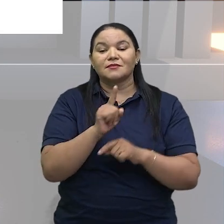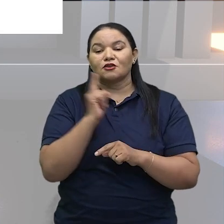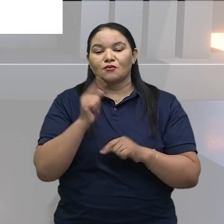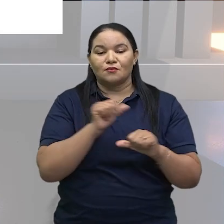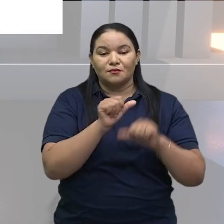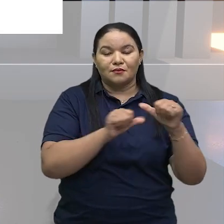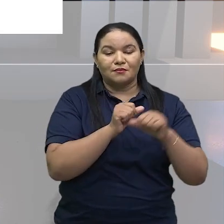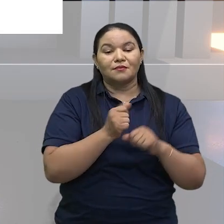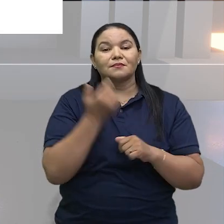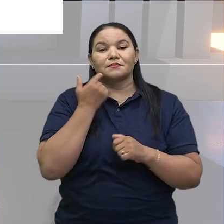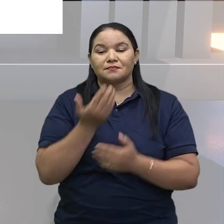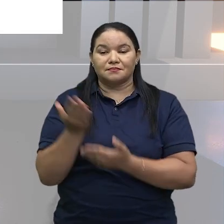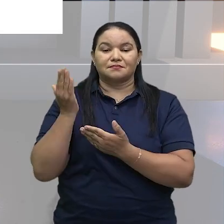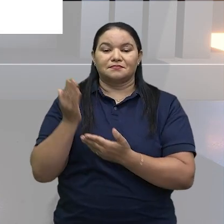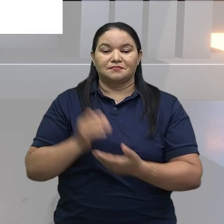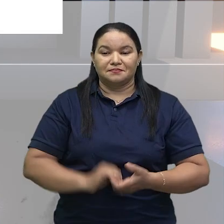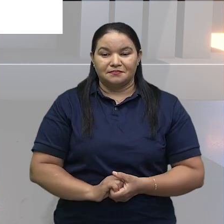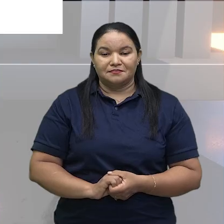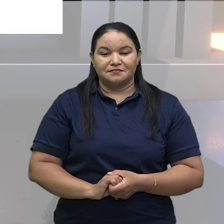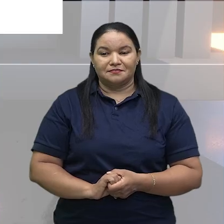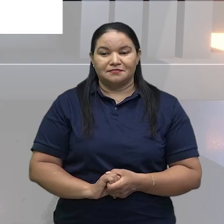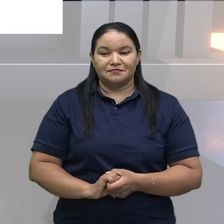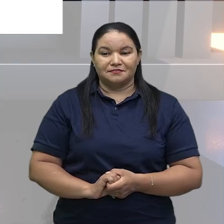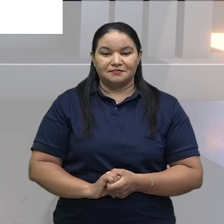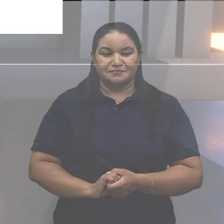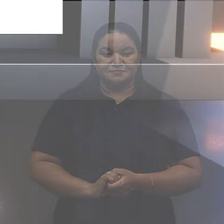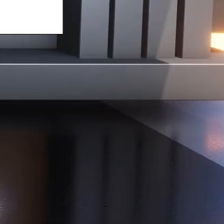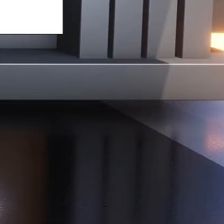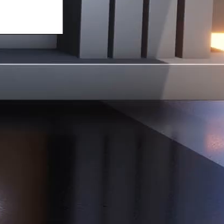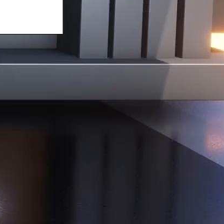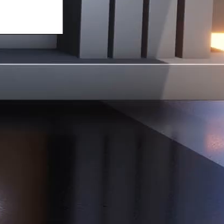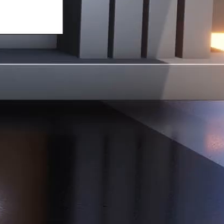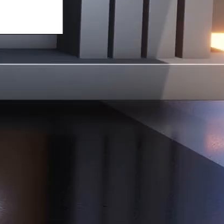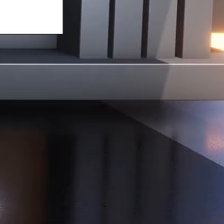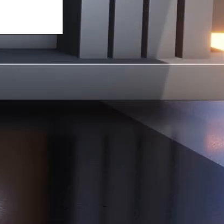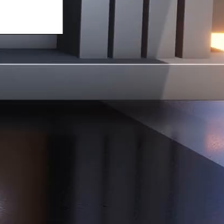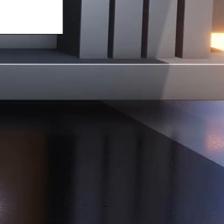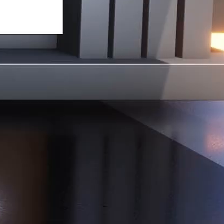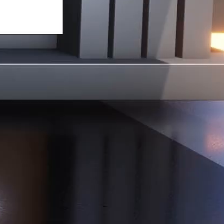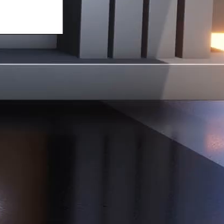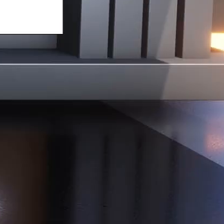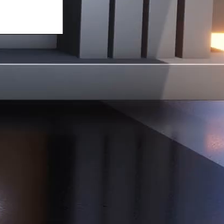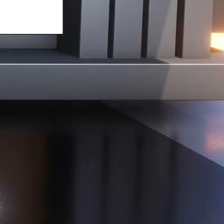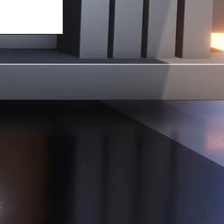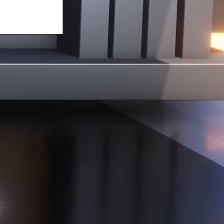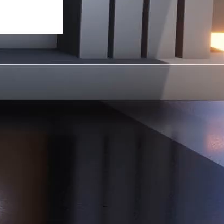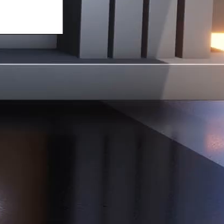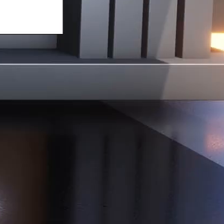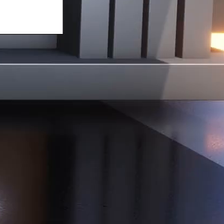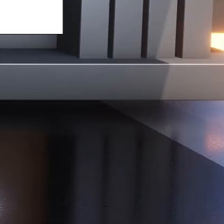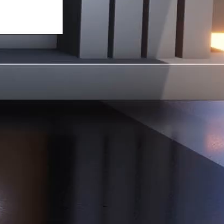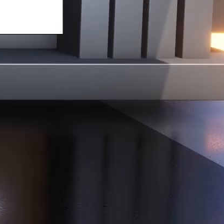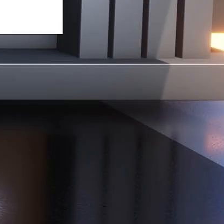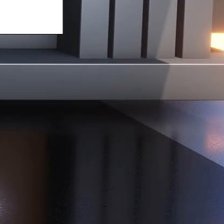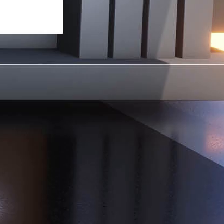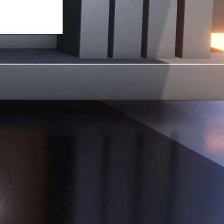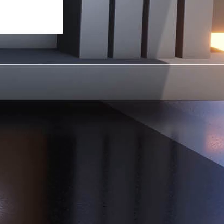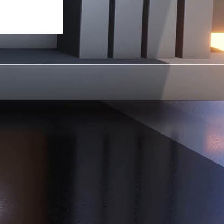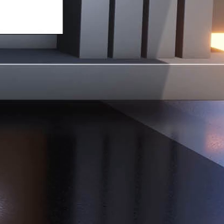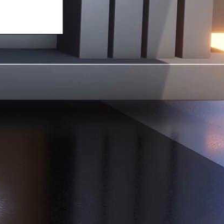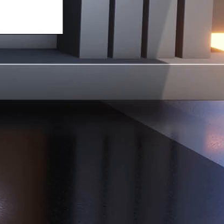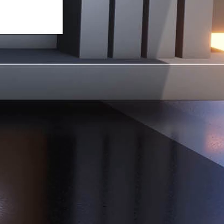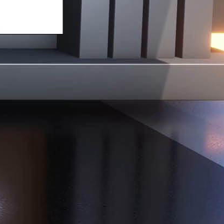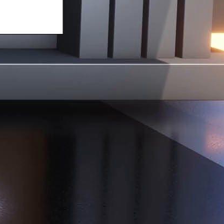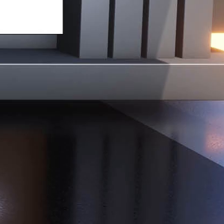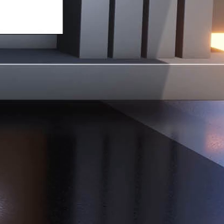a gente já tem a era dos telefones móveis, né, e entram aí os aparelhos de celular. O terceiro aparelho de